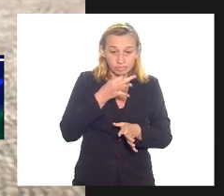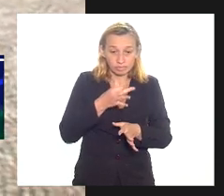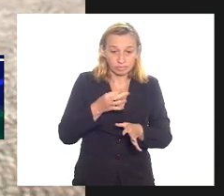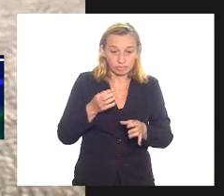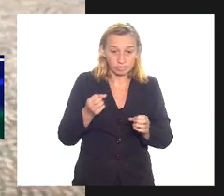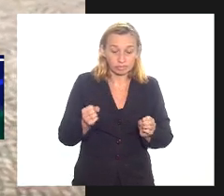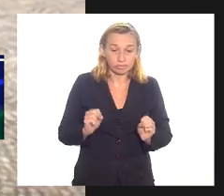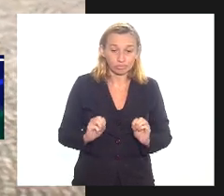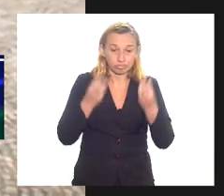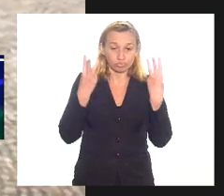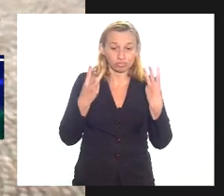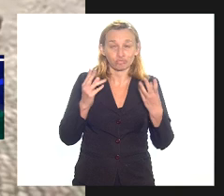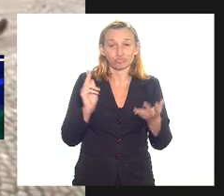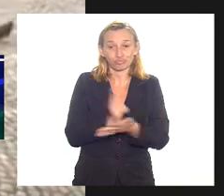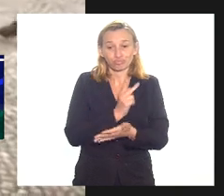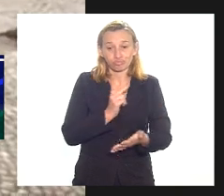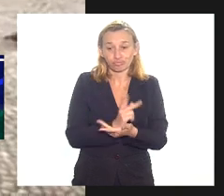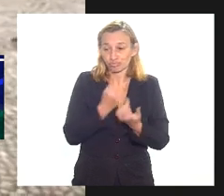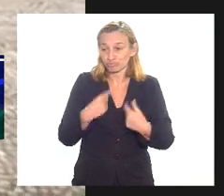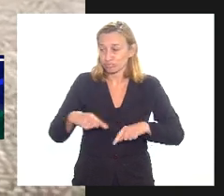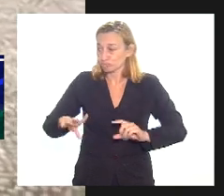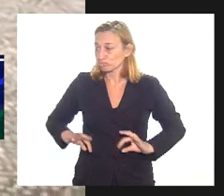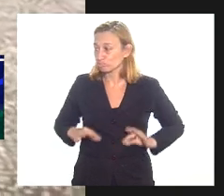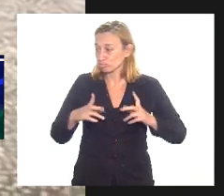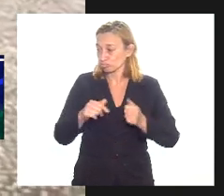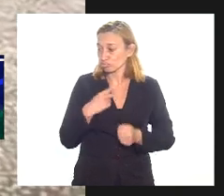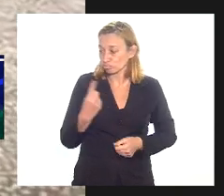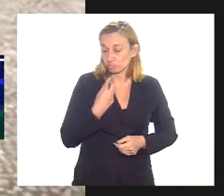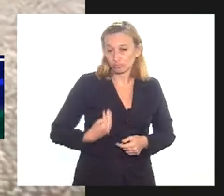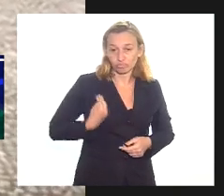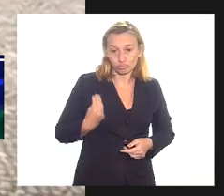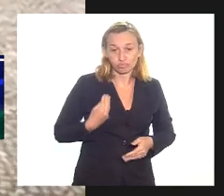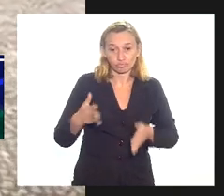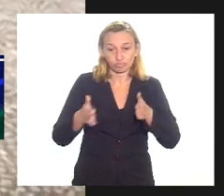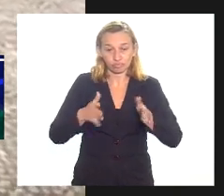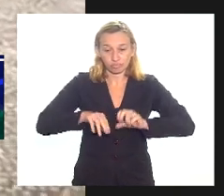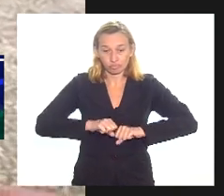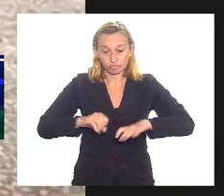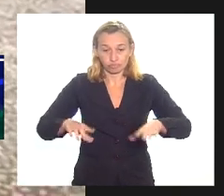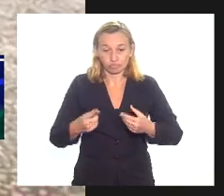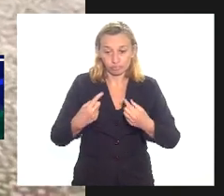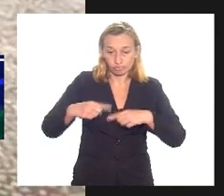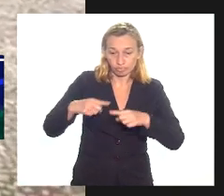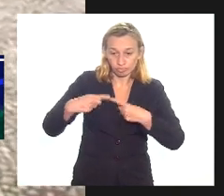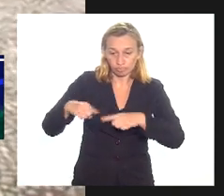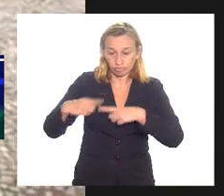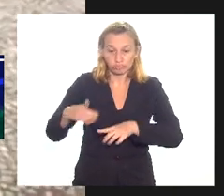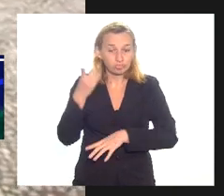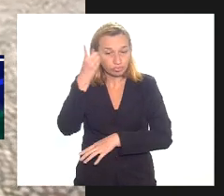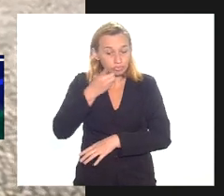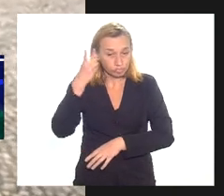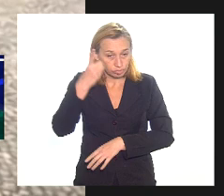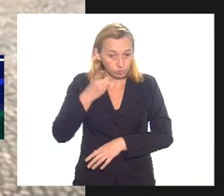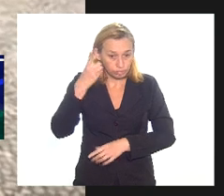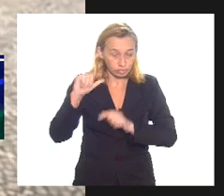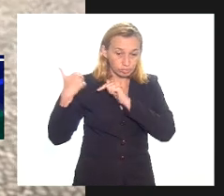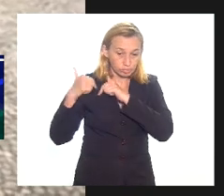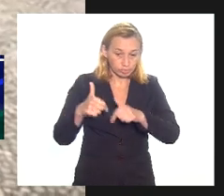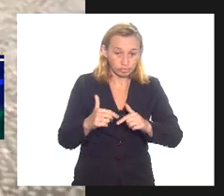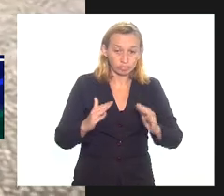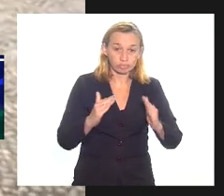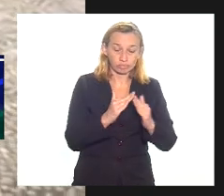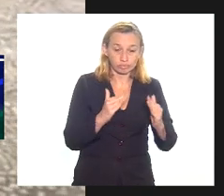de horrores na contramão do que estamos vivendo na pandemia, numa mera provocação aos deputados conservadores dessa casa,